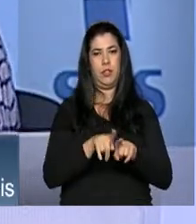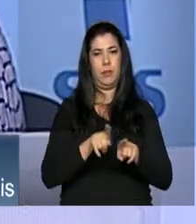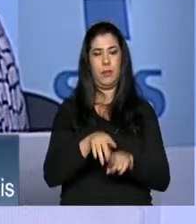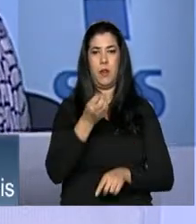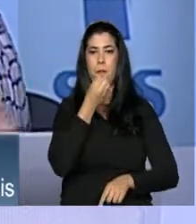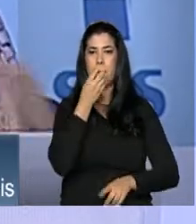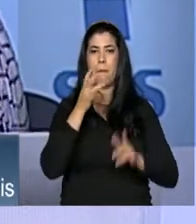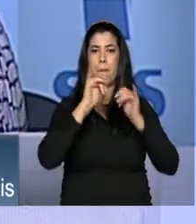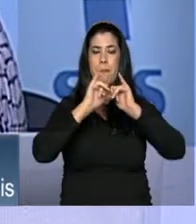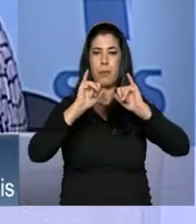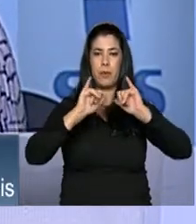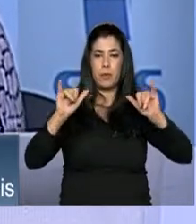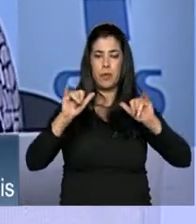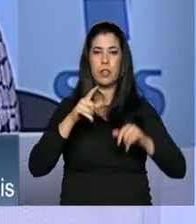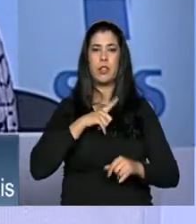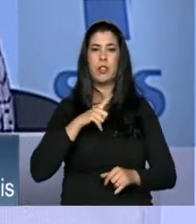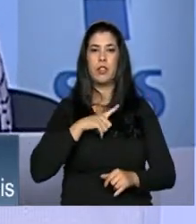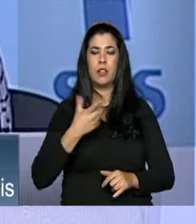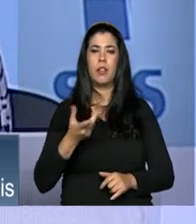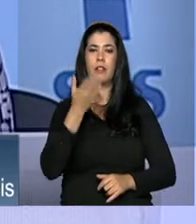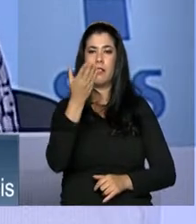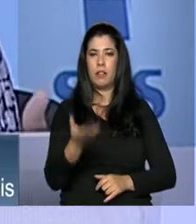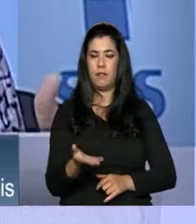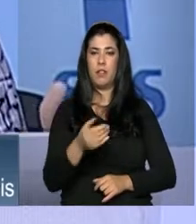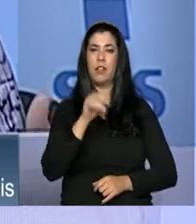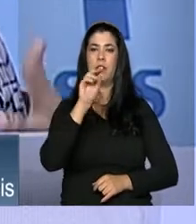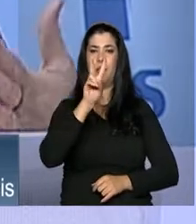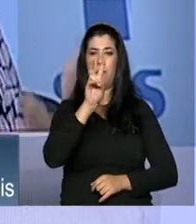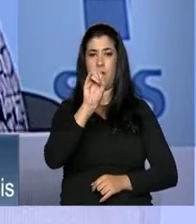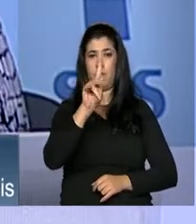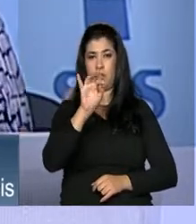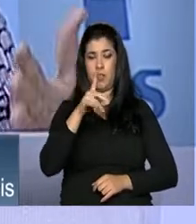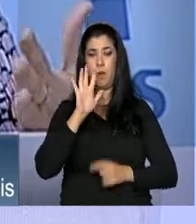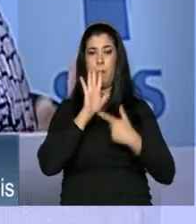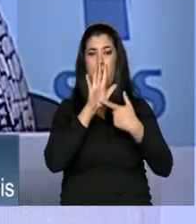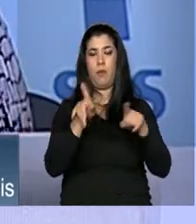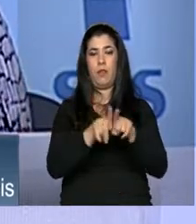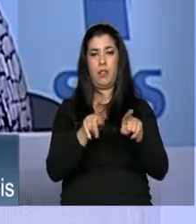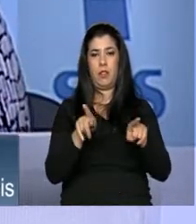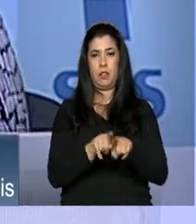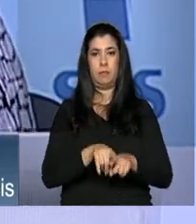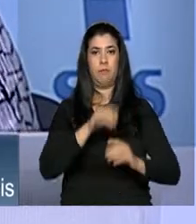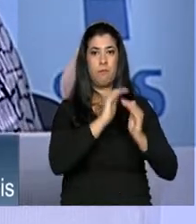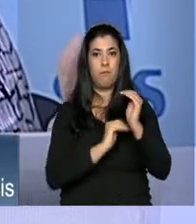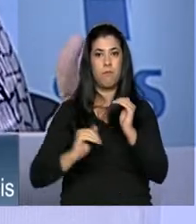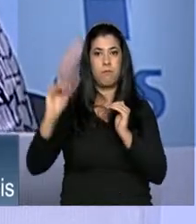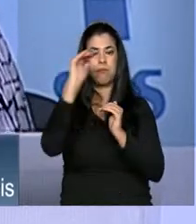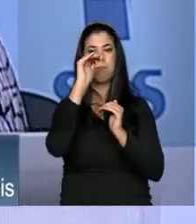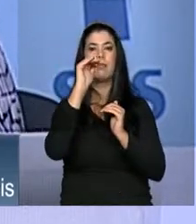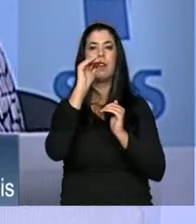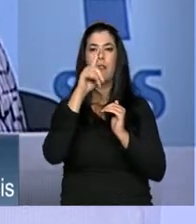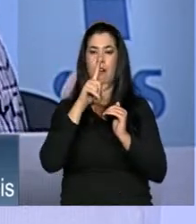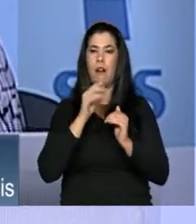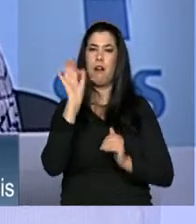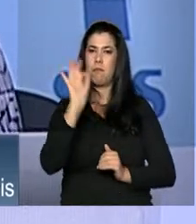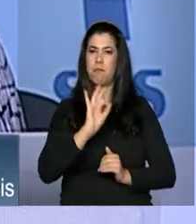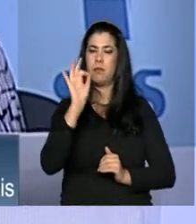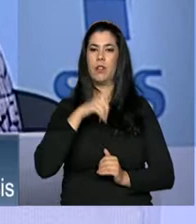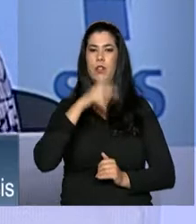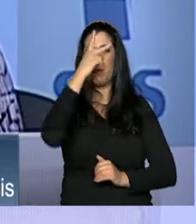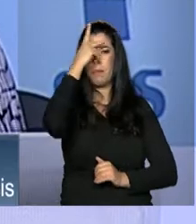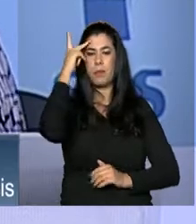boa notícia também dessa edição do Vigitel é que nós temos um aumento significativo das